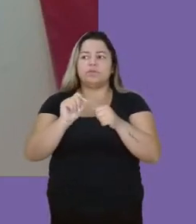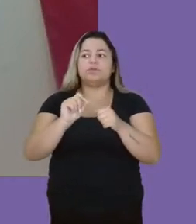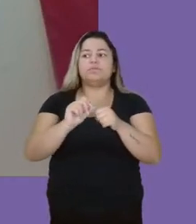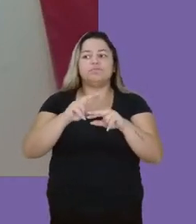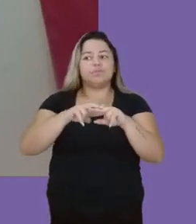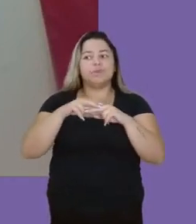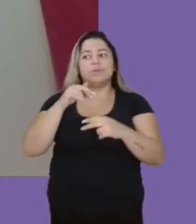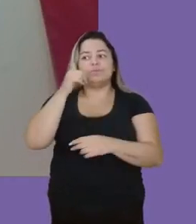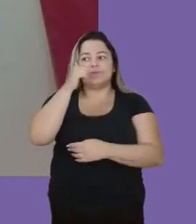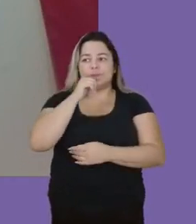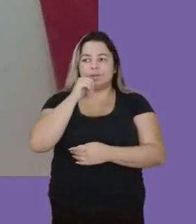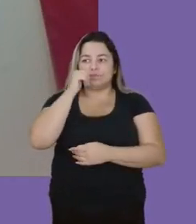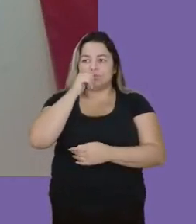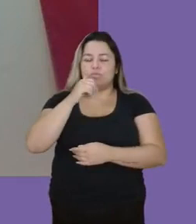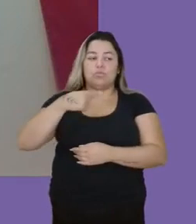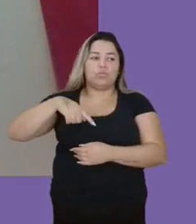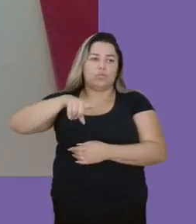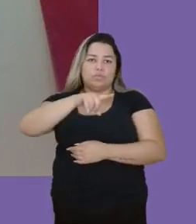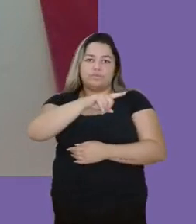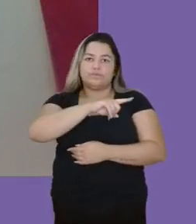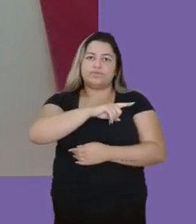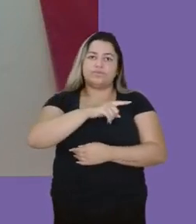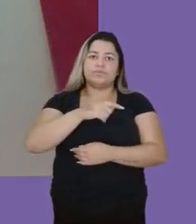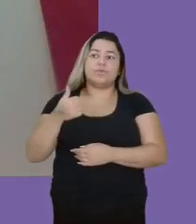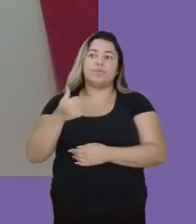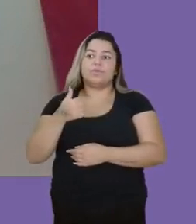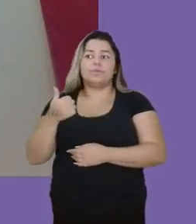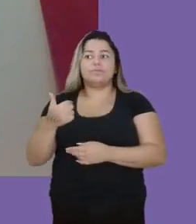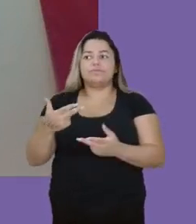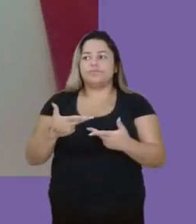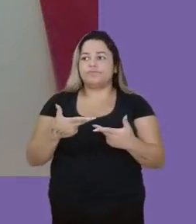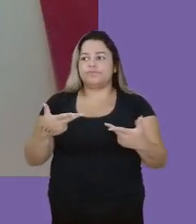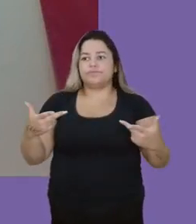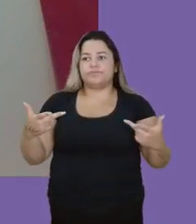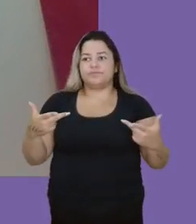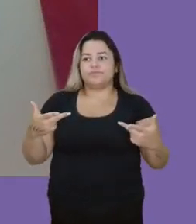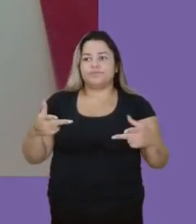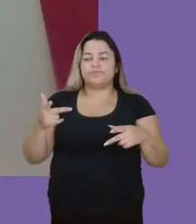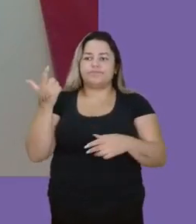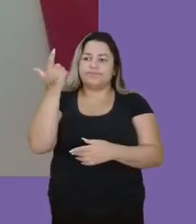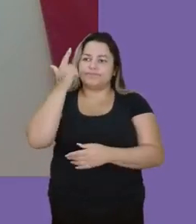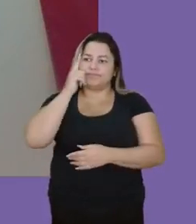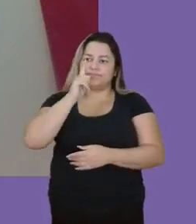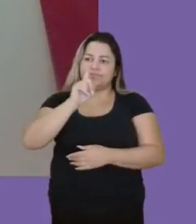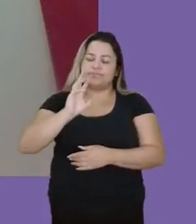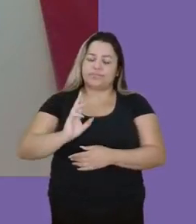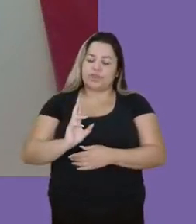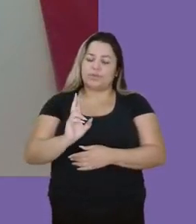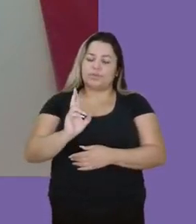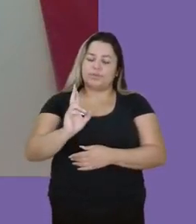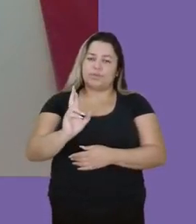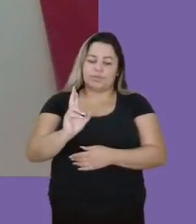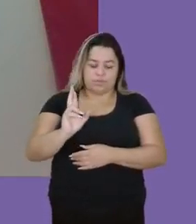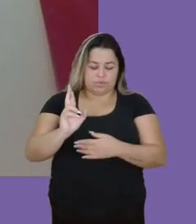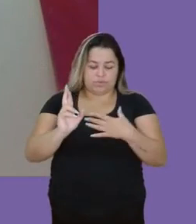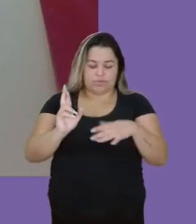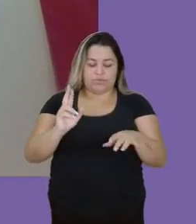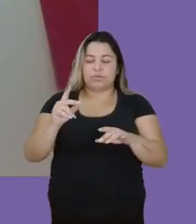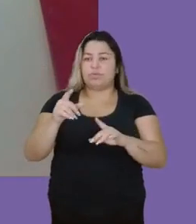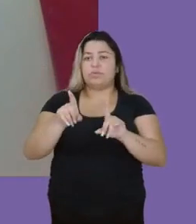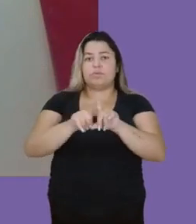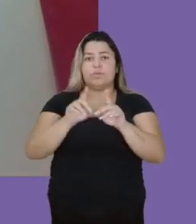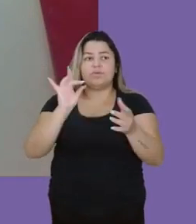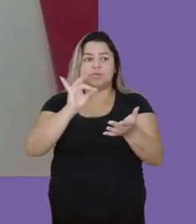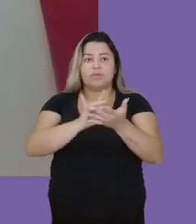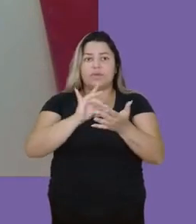Então, quando a gente fala, olha, qual que é o primeiro passo? O primeiro passo é que a gente consiga representar o corpo social, né, a